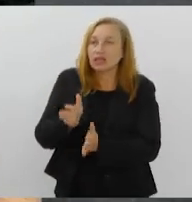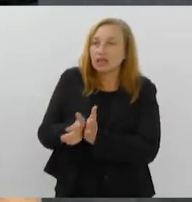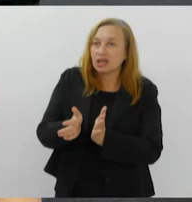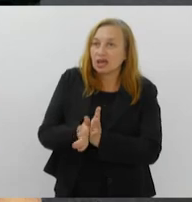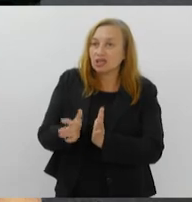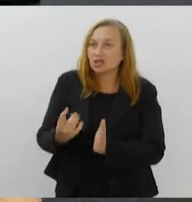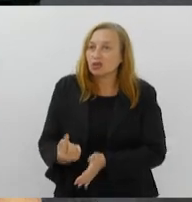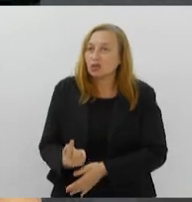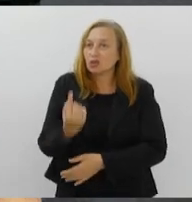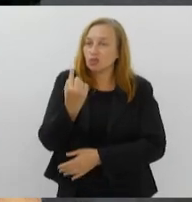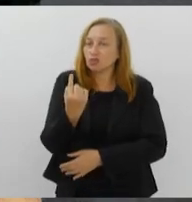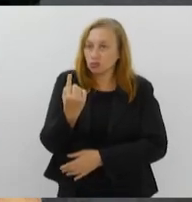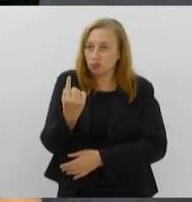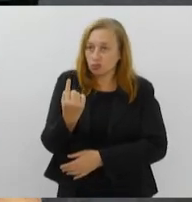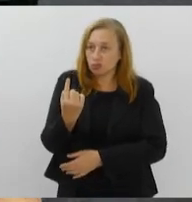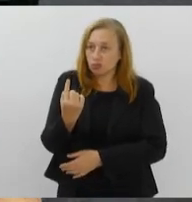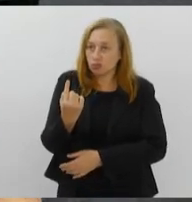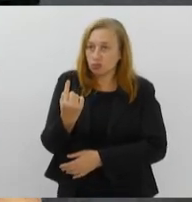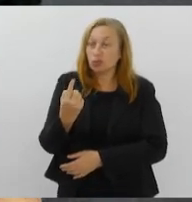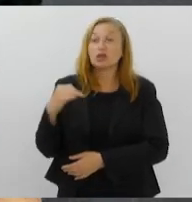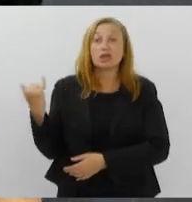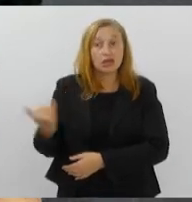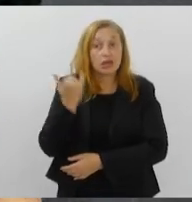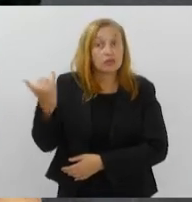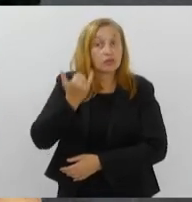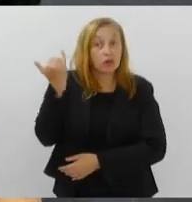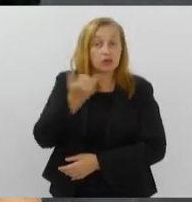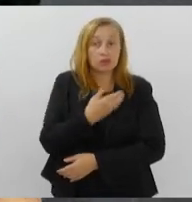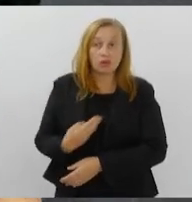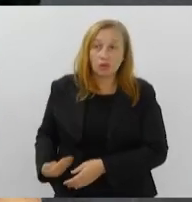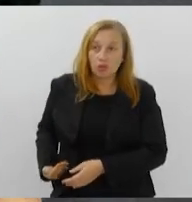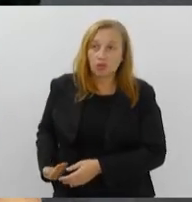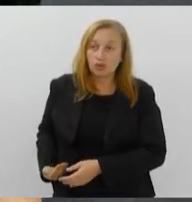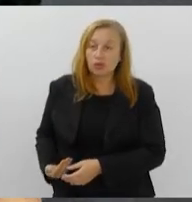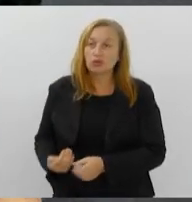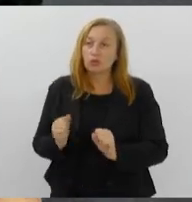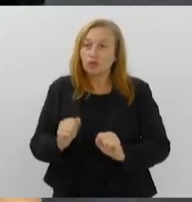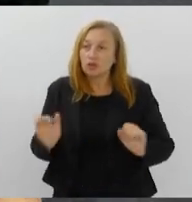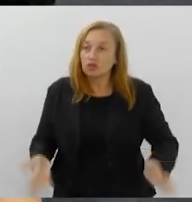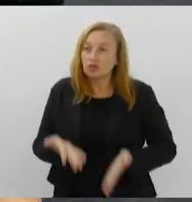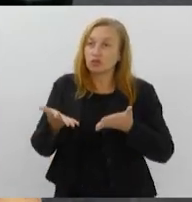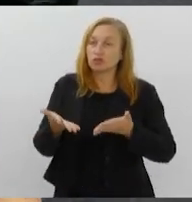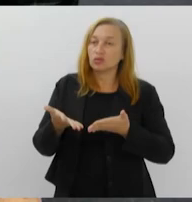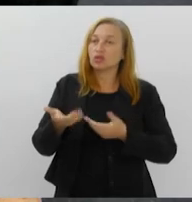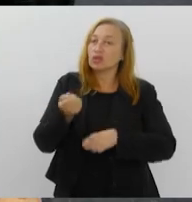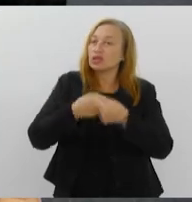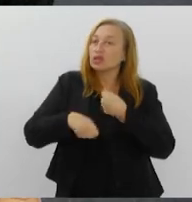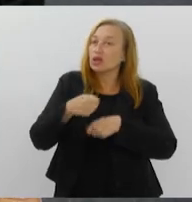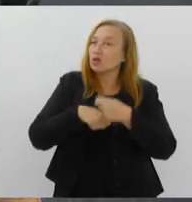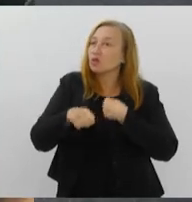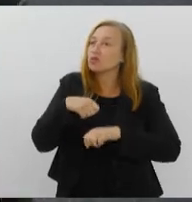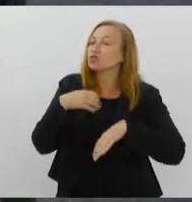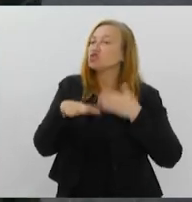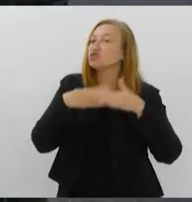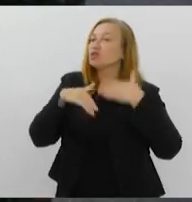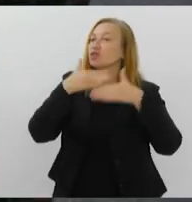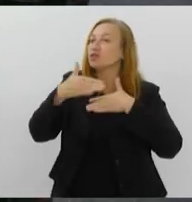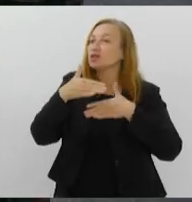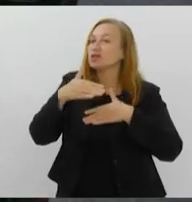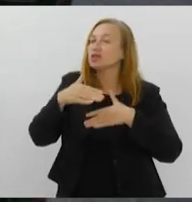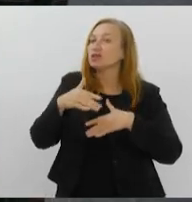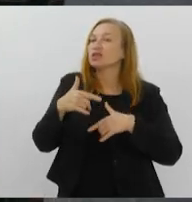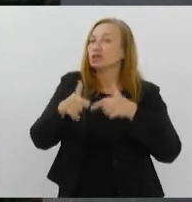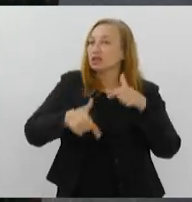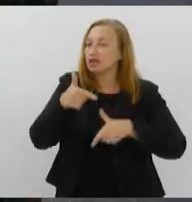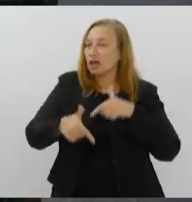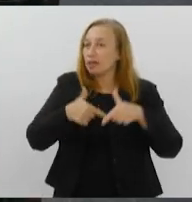dos instrumentos legítimos e importantes para que o governo possa estimular o aquecimento da economia e garantir a geração de